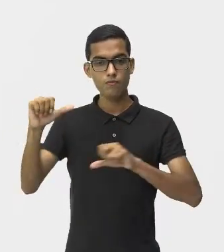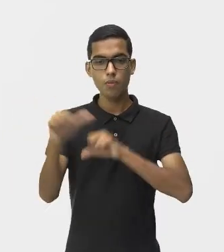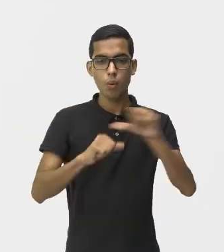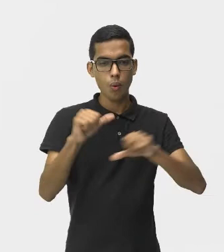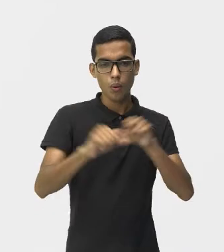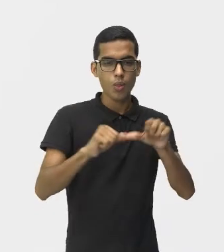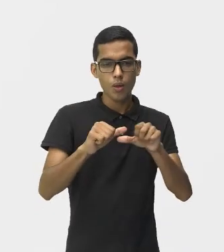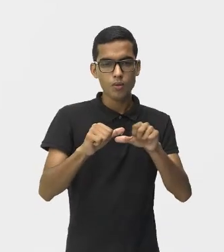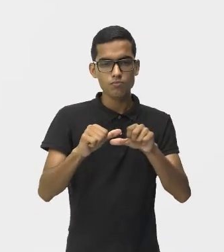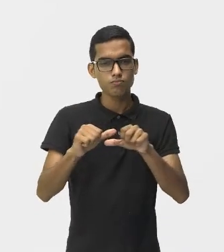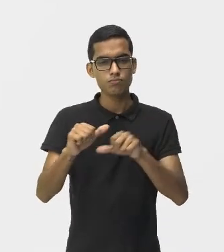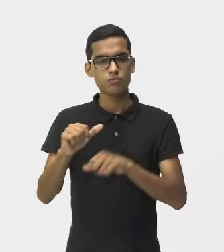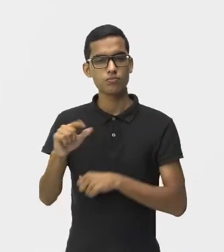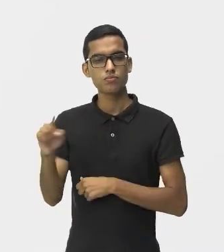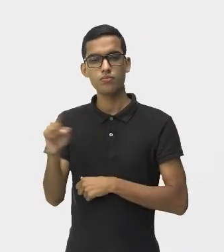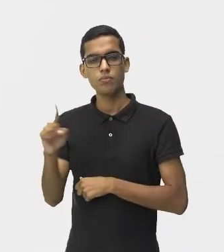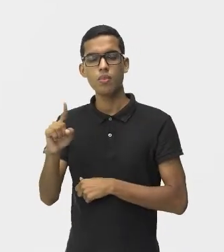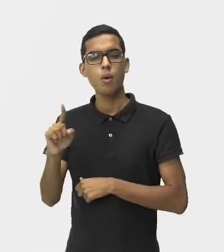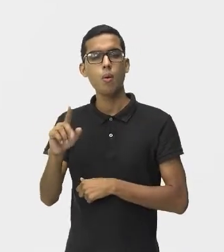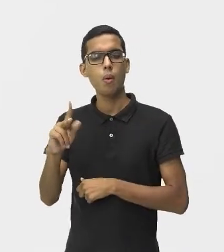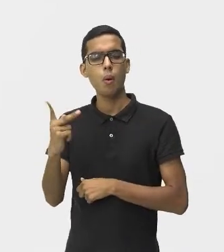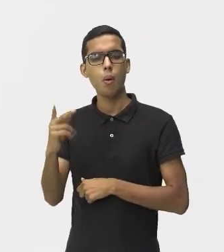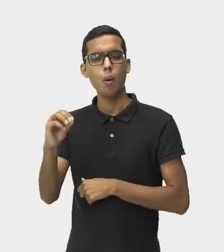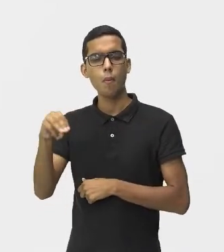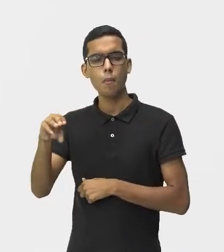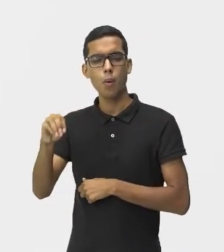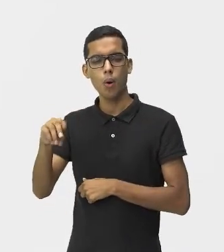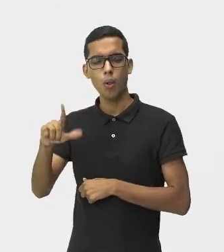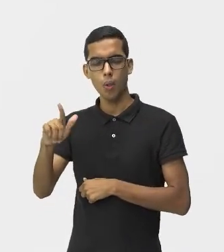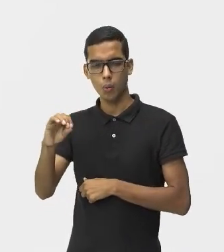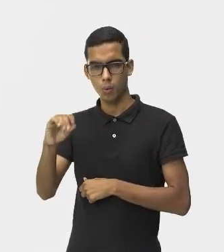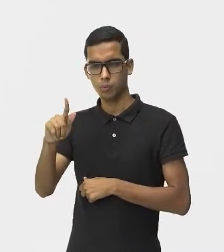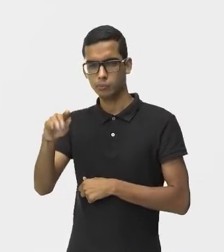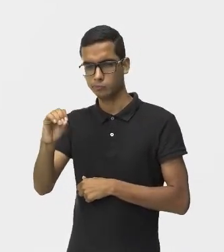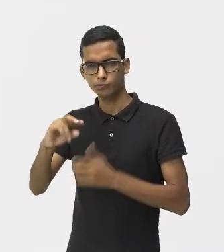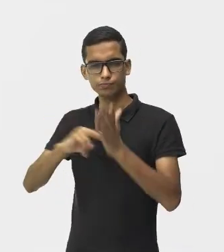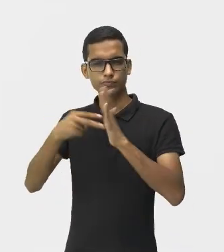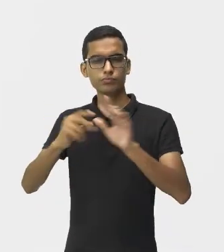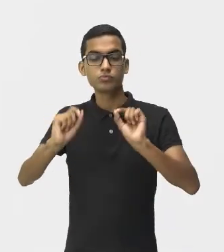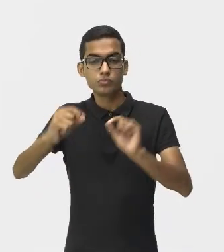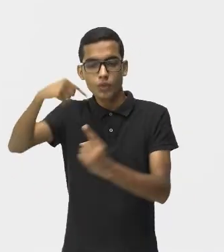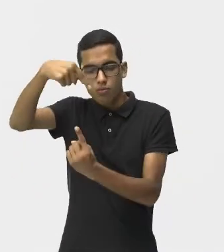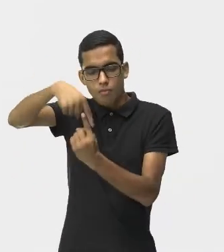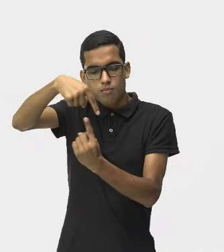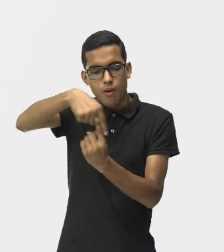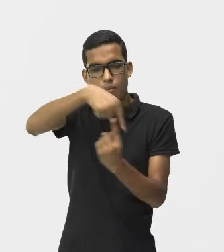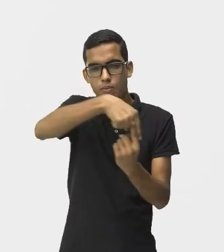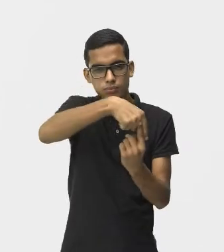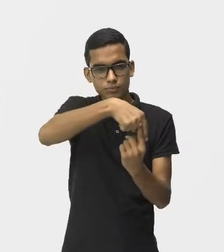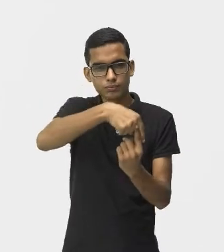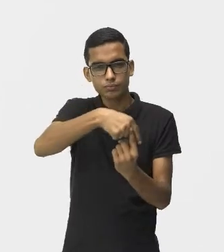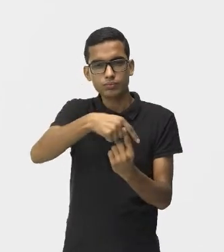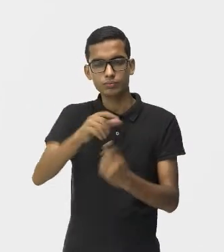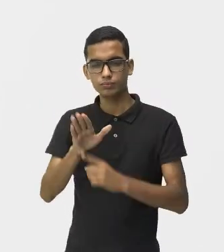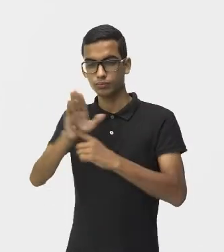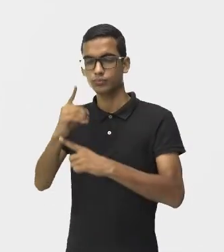ou seja, aqueles que não estão em pares, tá? E aqui a gente observa essa representação